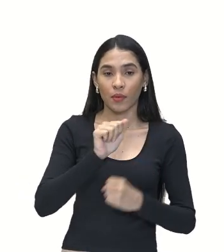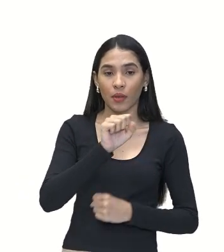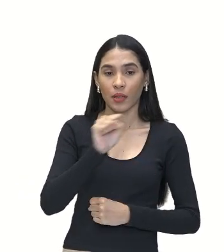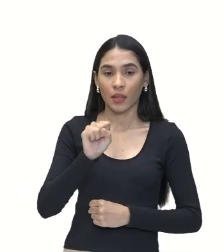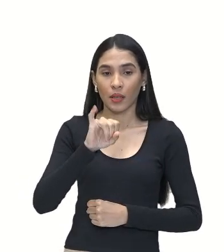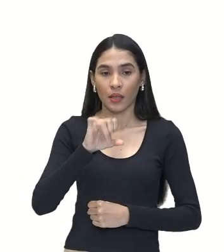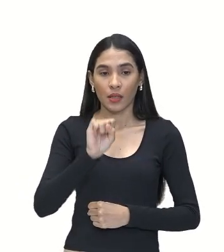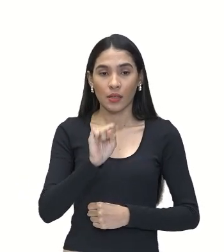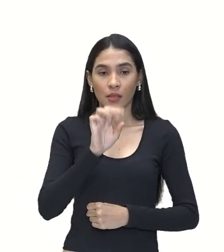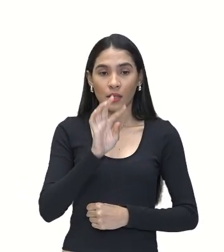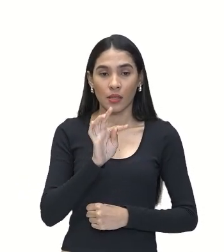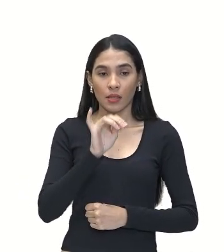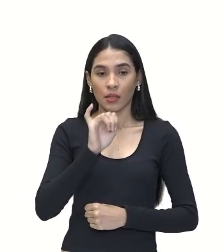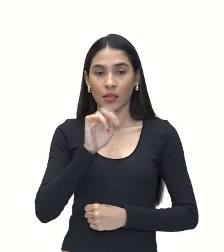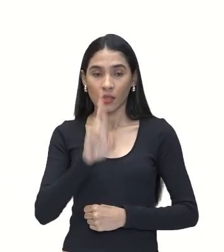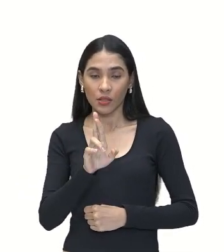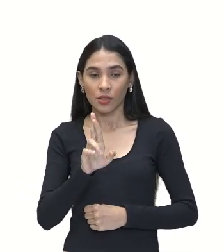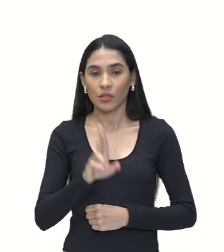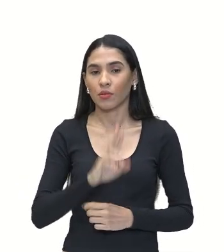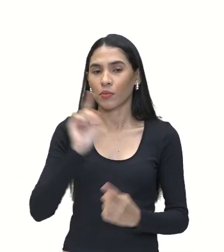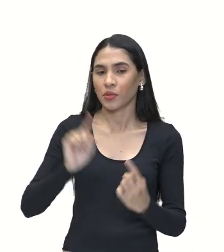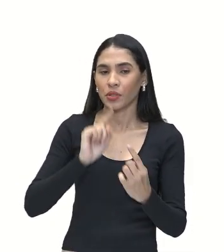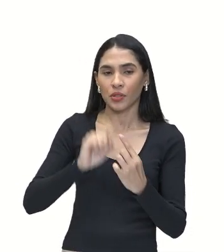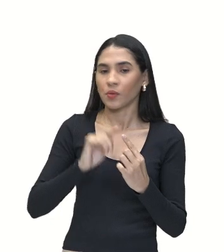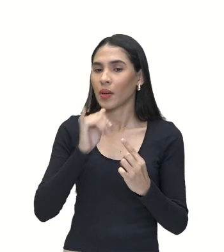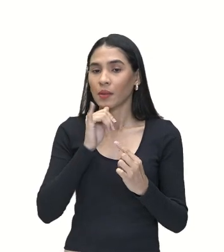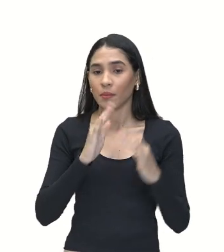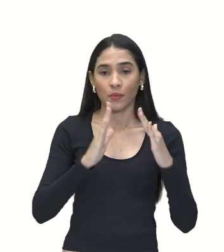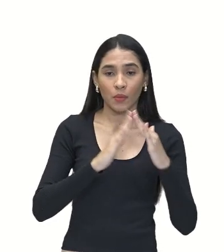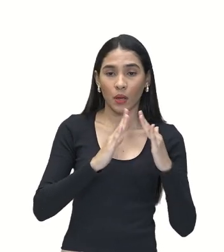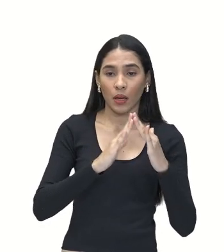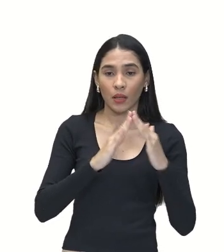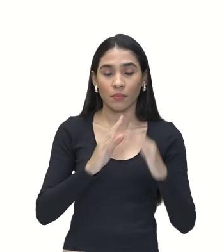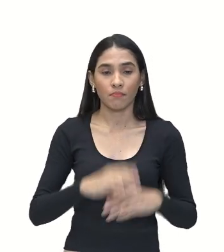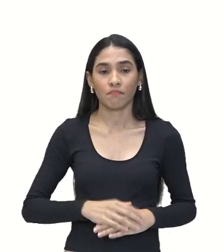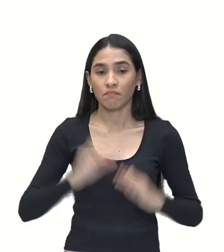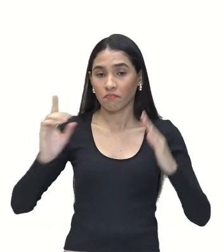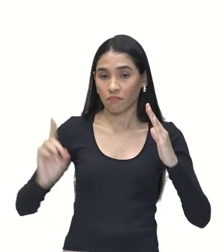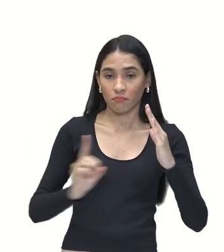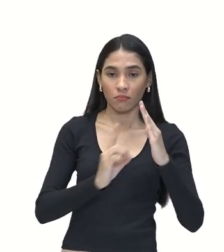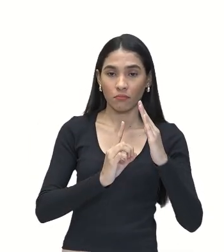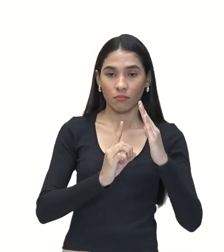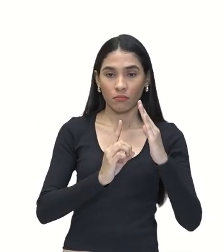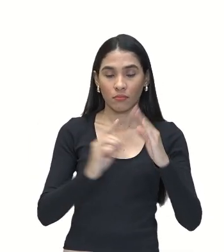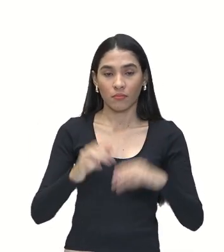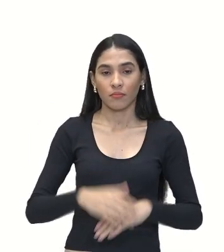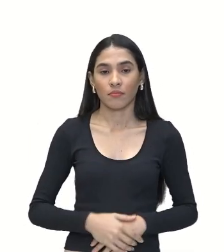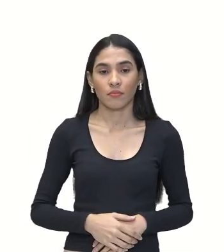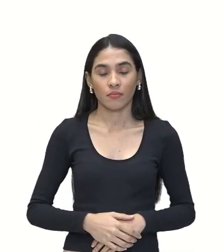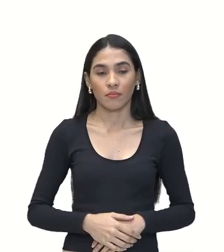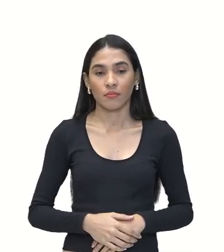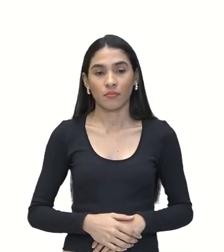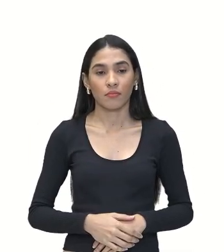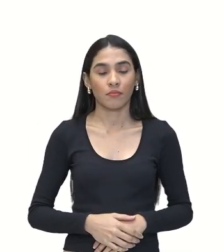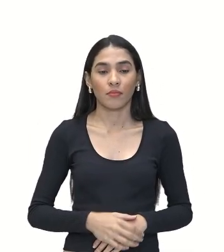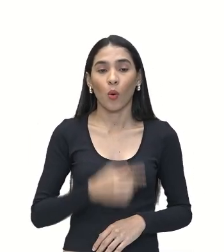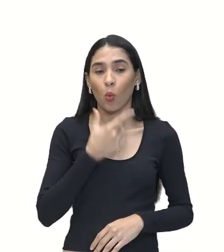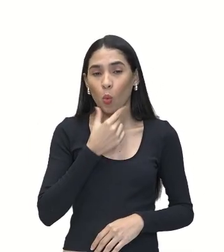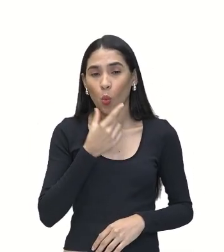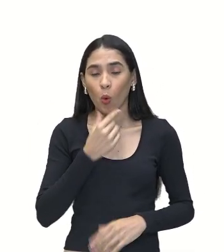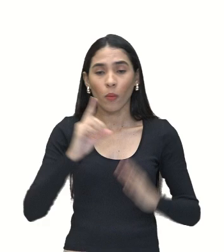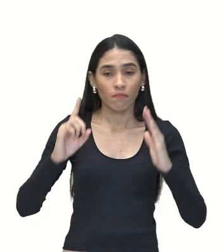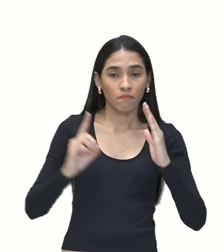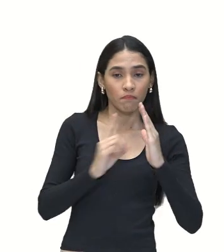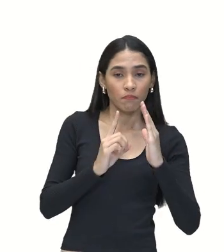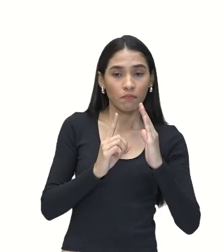no sentido de residir, de morar no local em que ele está, ok? Ele assiste em casa